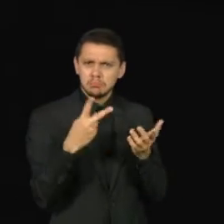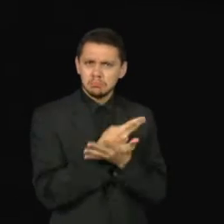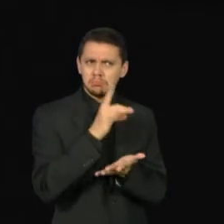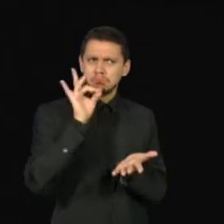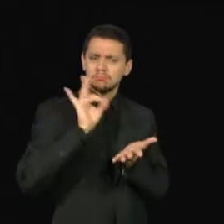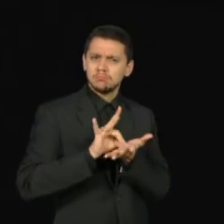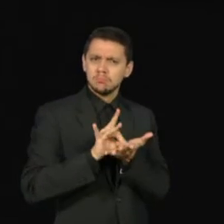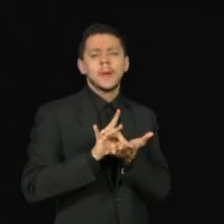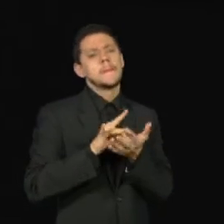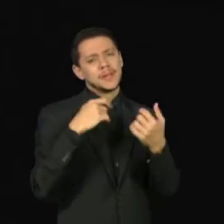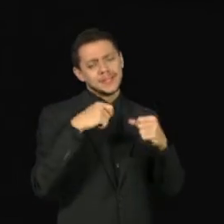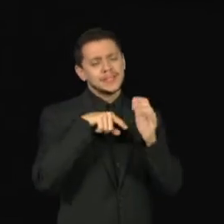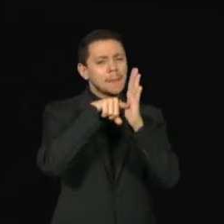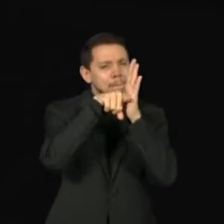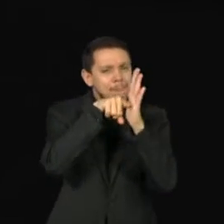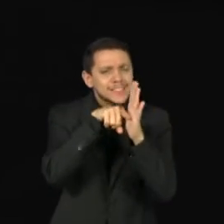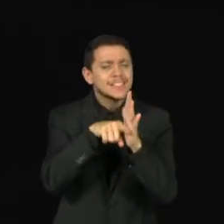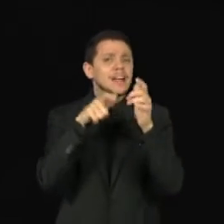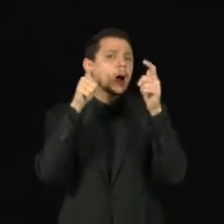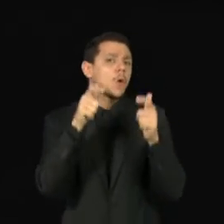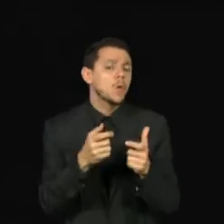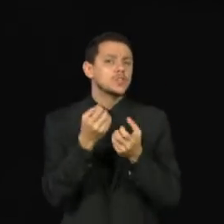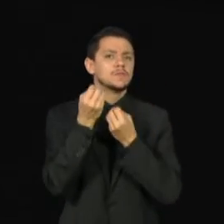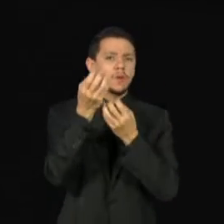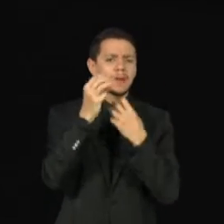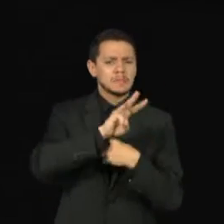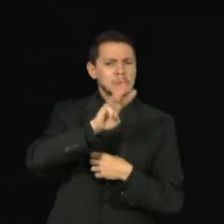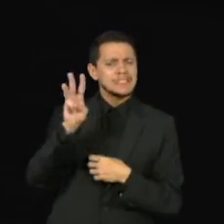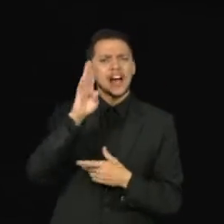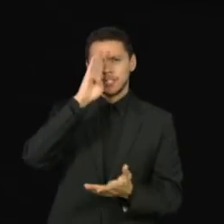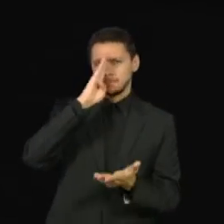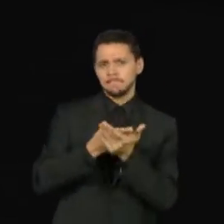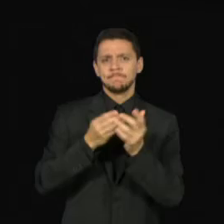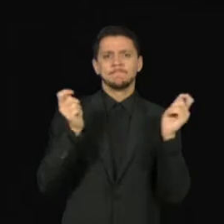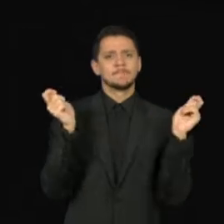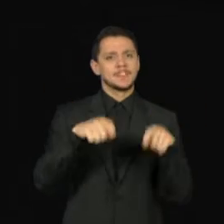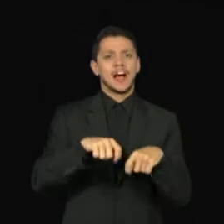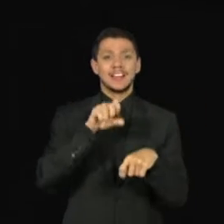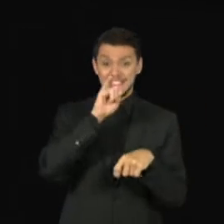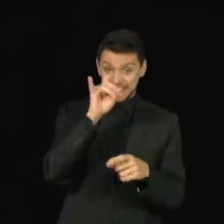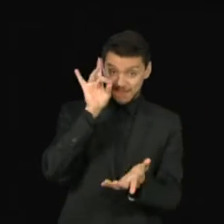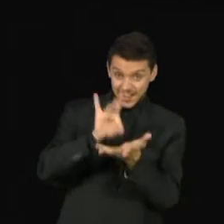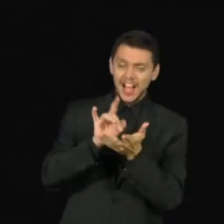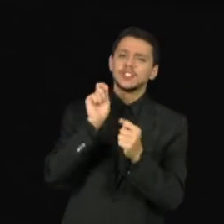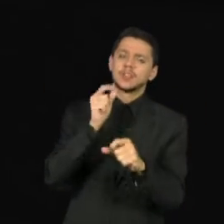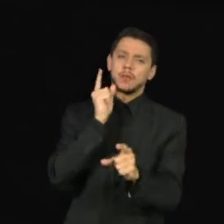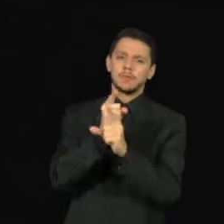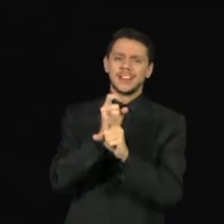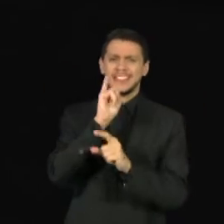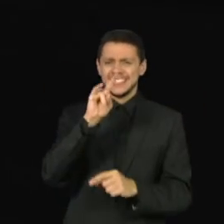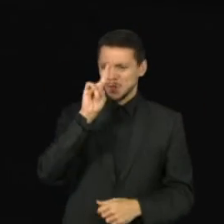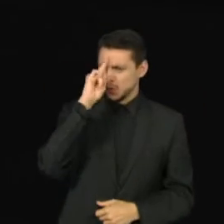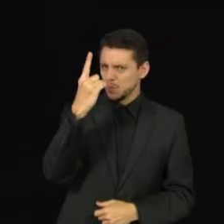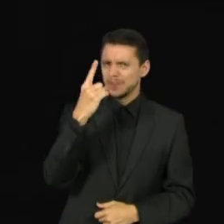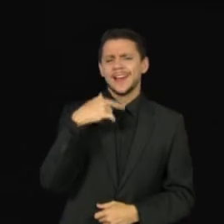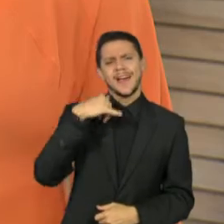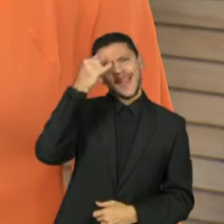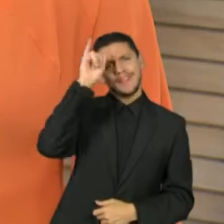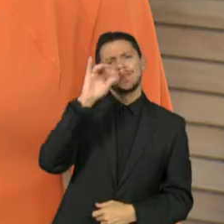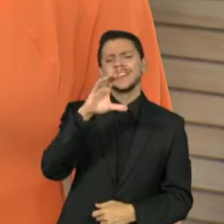a informação em fontes confiáveis. Se for verdade, você irá encontrar. E na dúvida, não compartilhe.